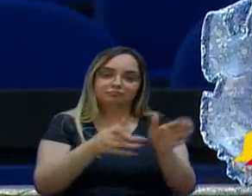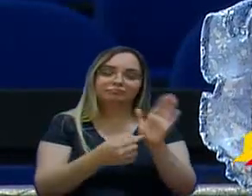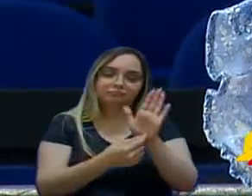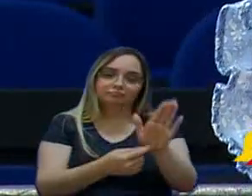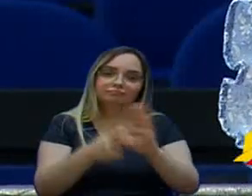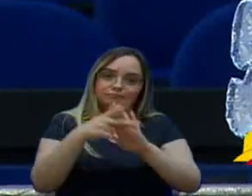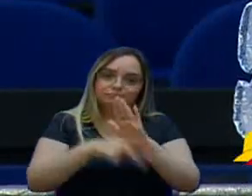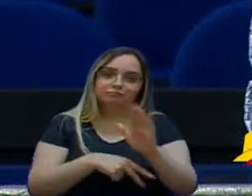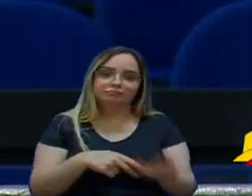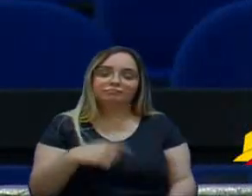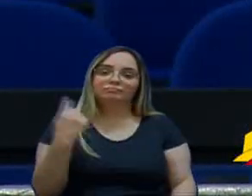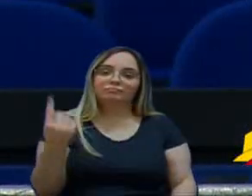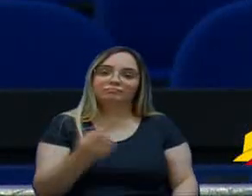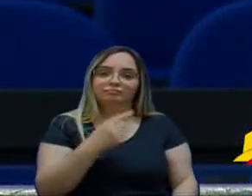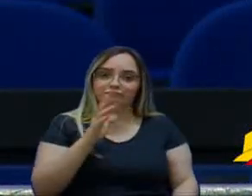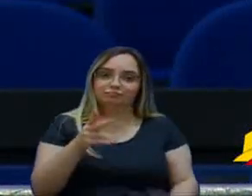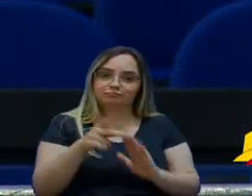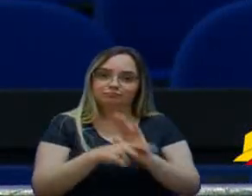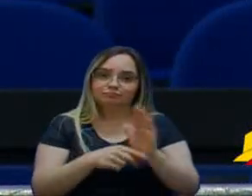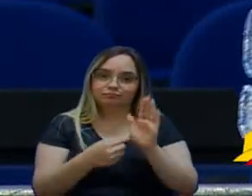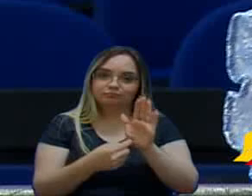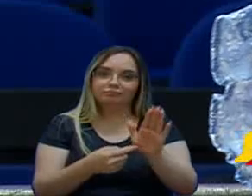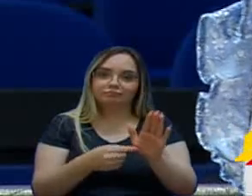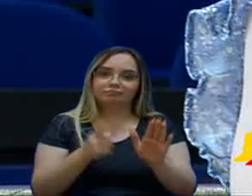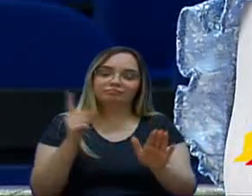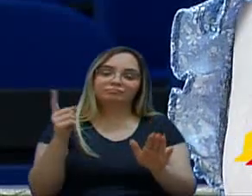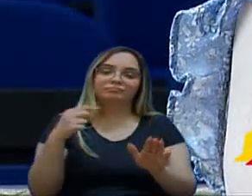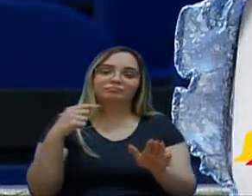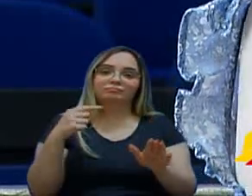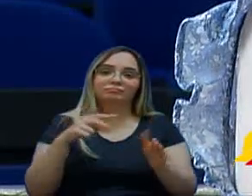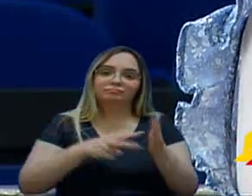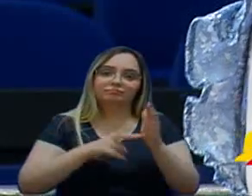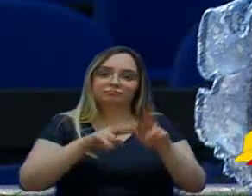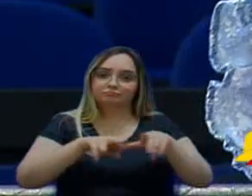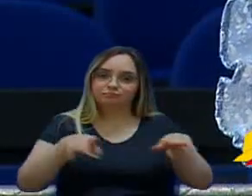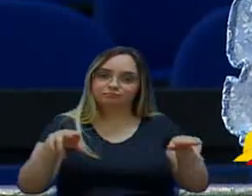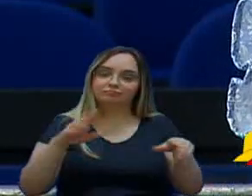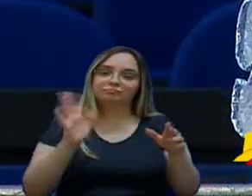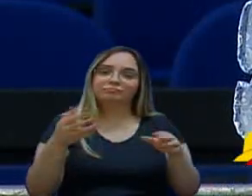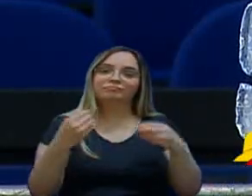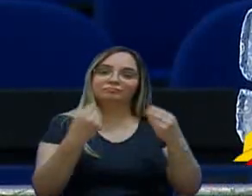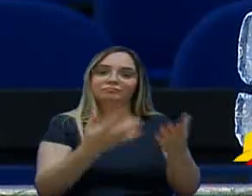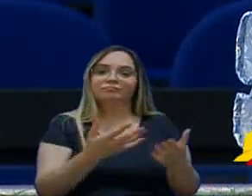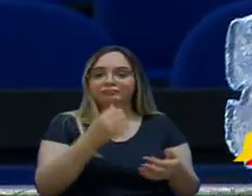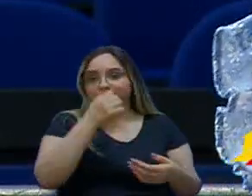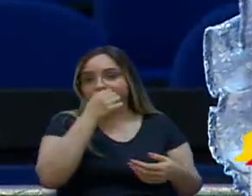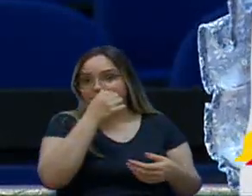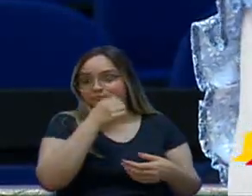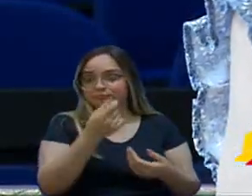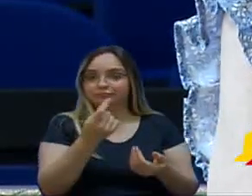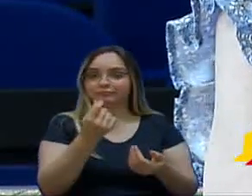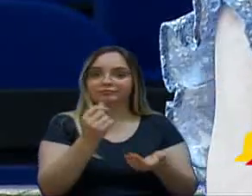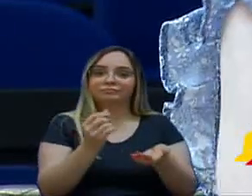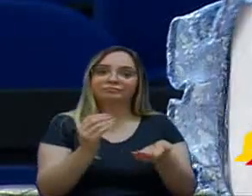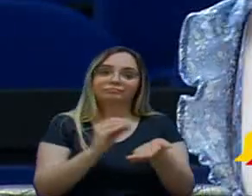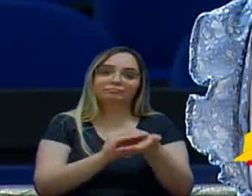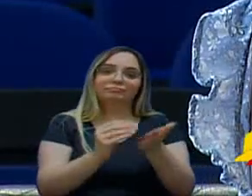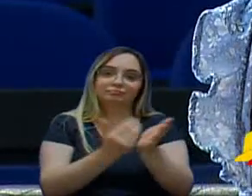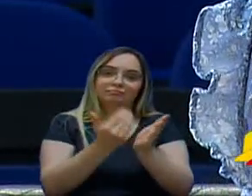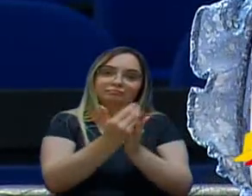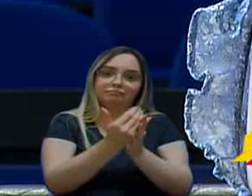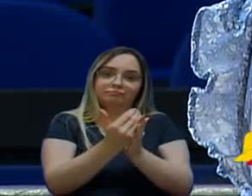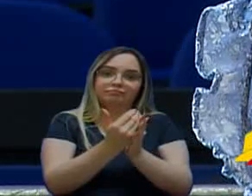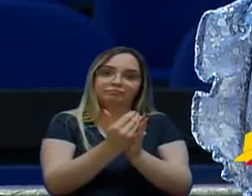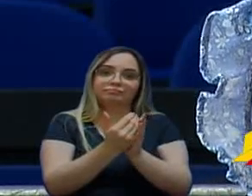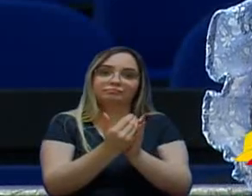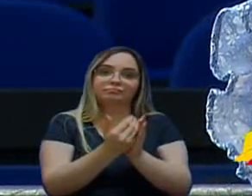recebeu, o nosso projeto de cabeamento subterrâneo para os condomínios, recebeu emendas, mas eu espero que esse ano a gente possa